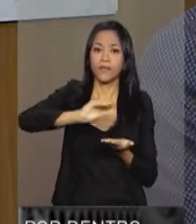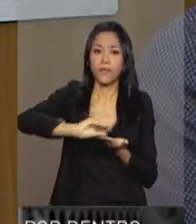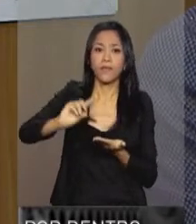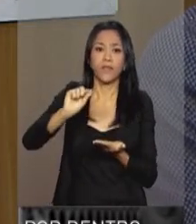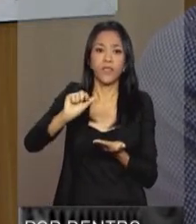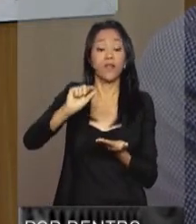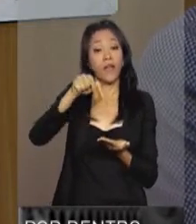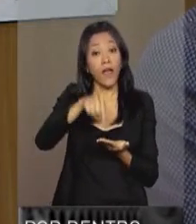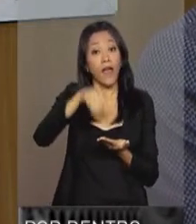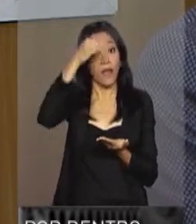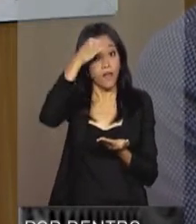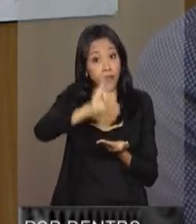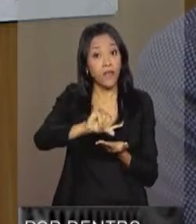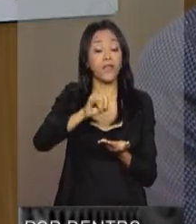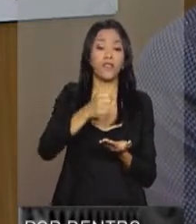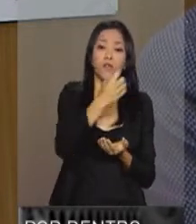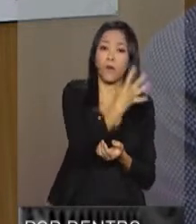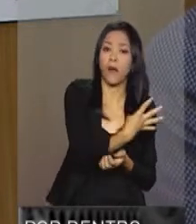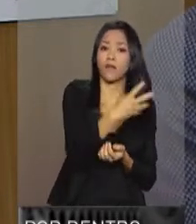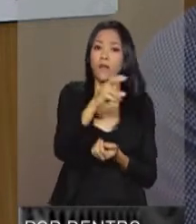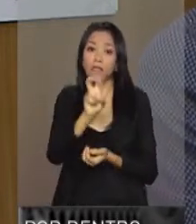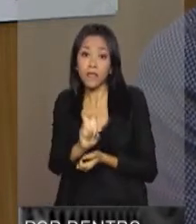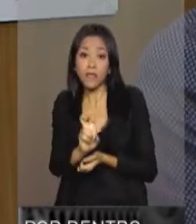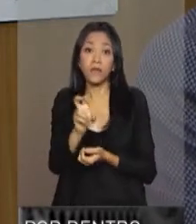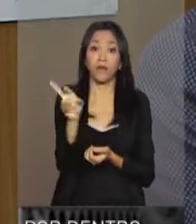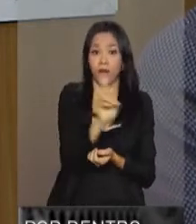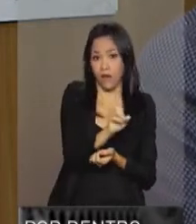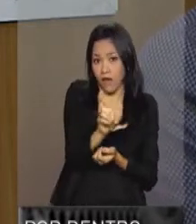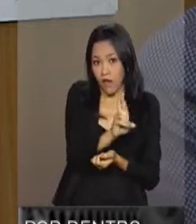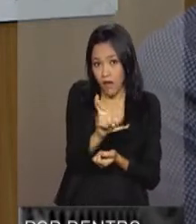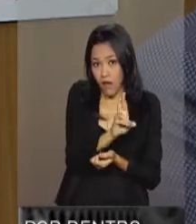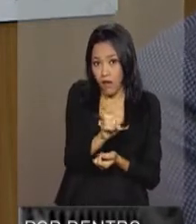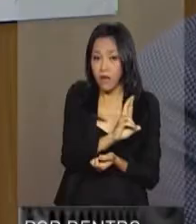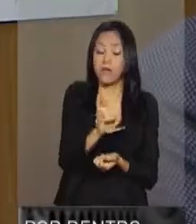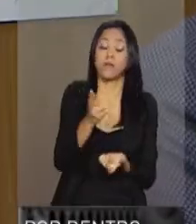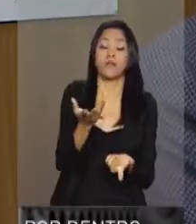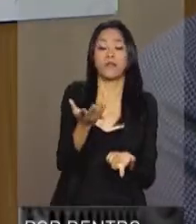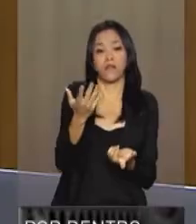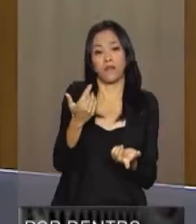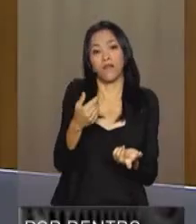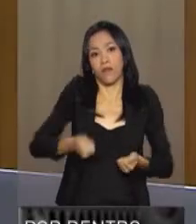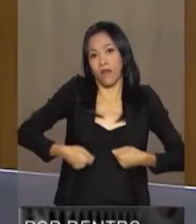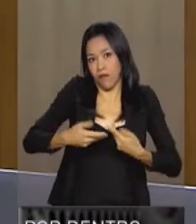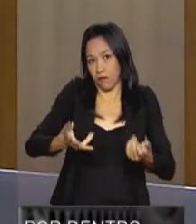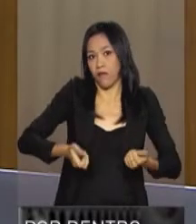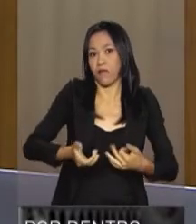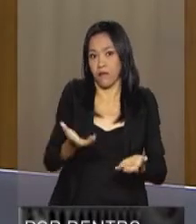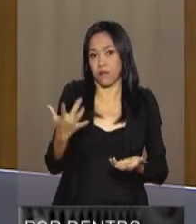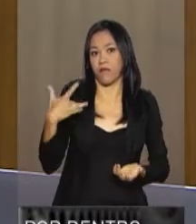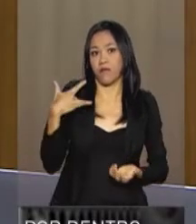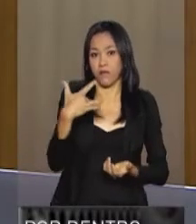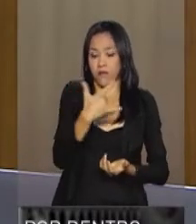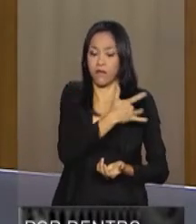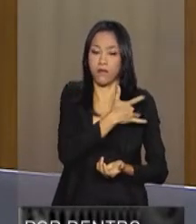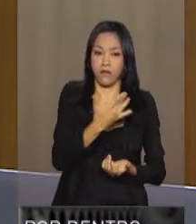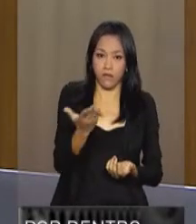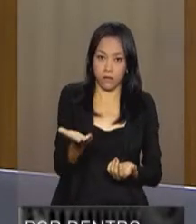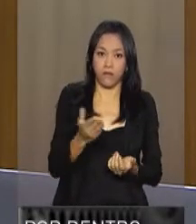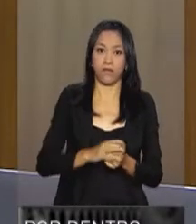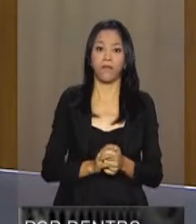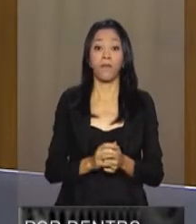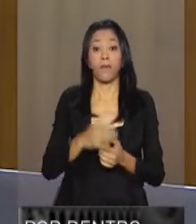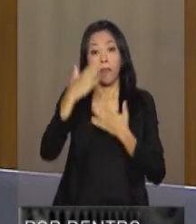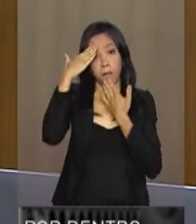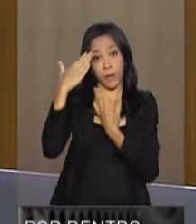dispêndio de 4 a 5 reais na saúde pública dos cidadãos brasileiros obrigado a participação de walter lima da rádio nacional de brasília